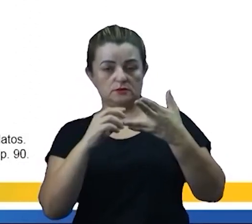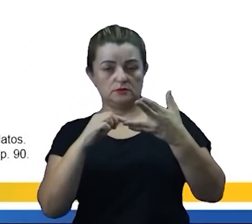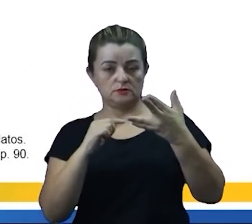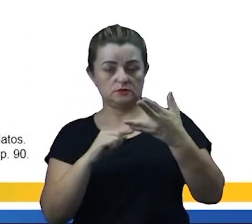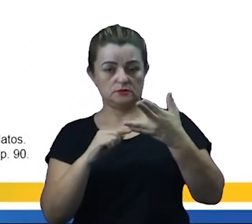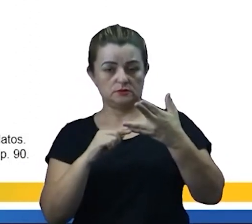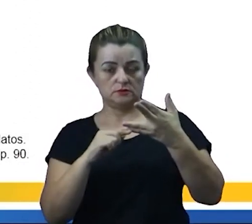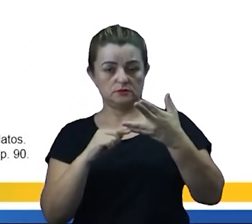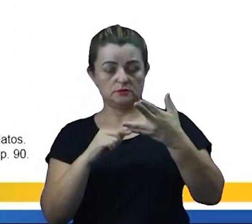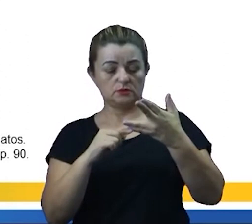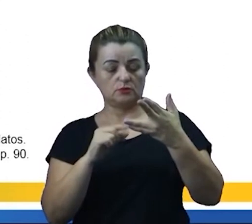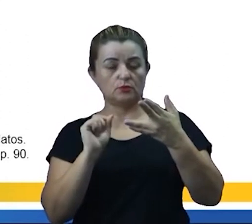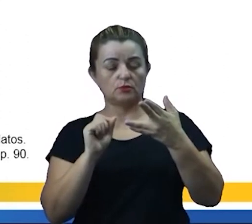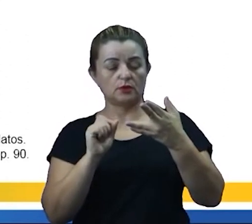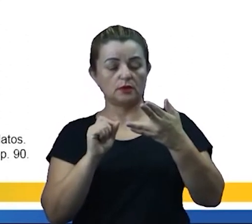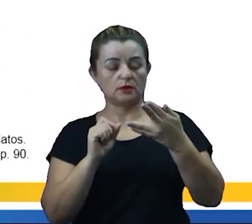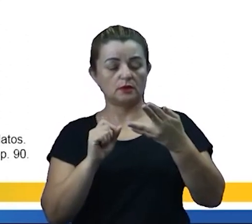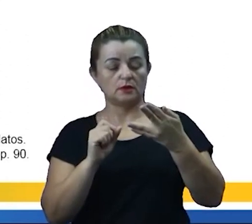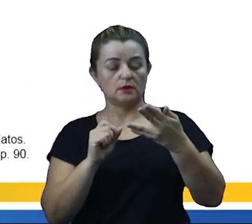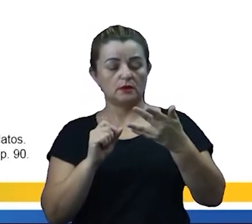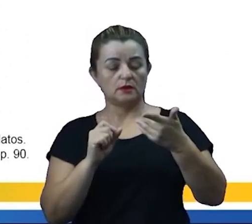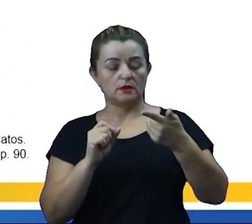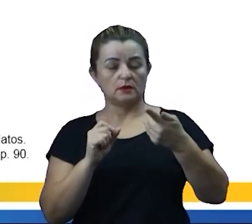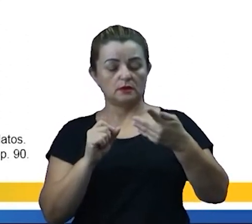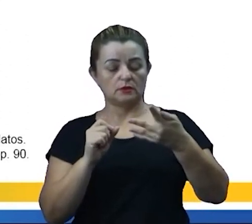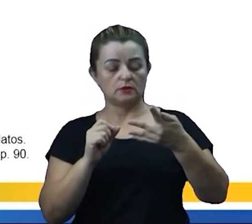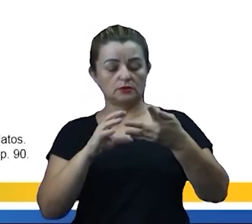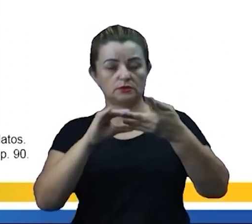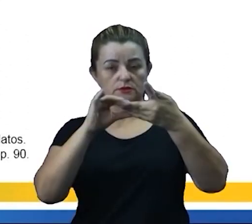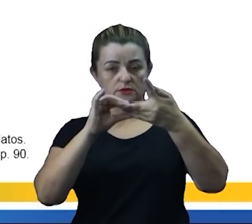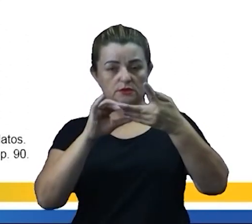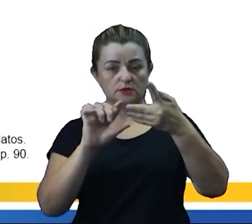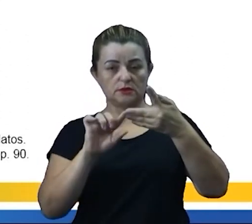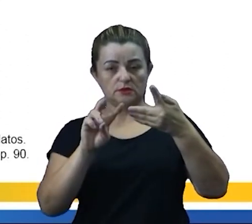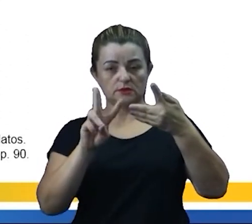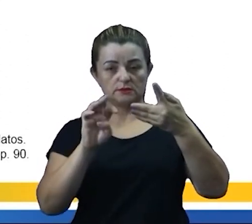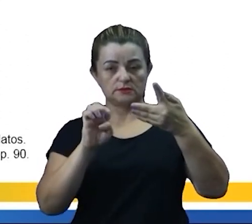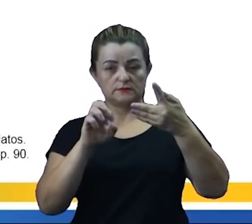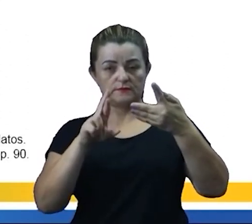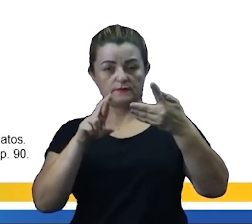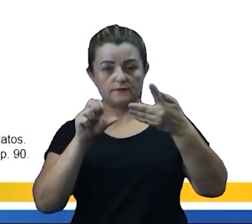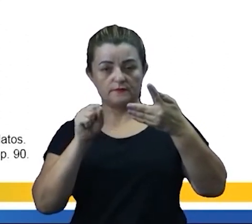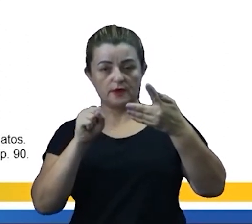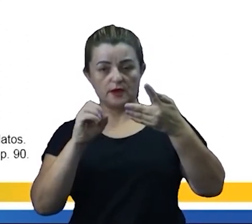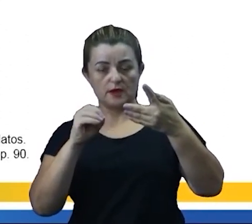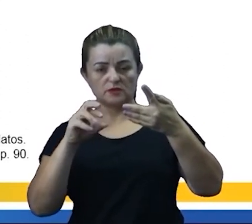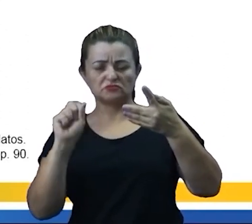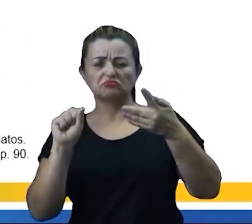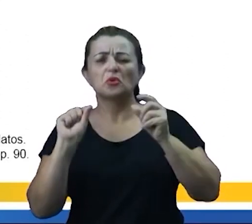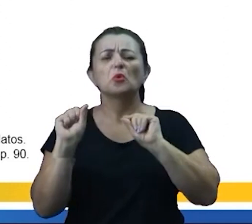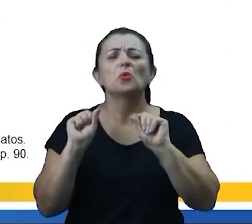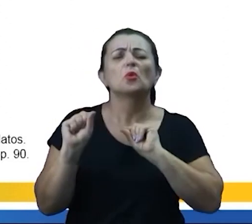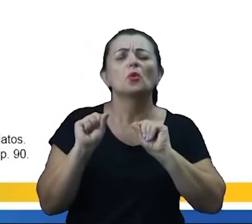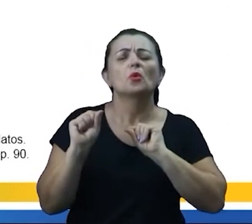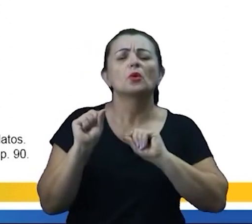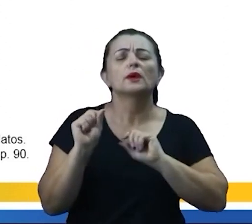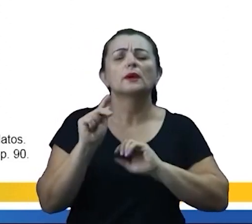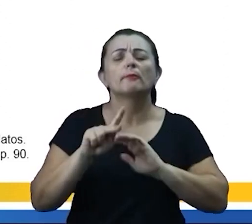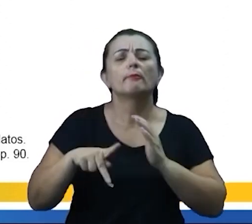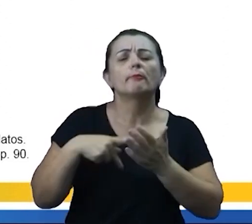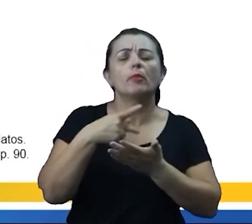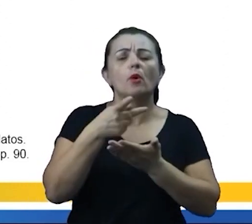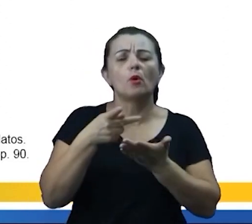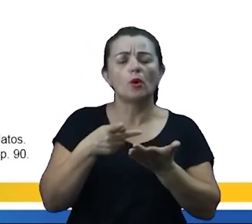estrofes com 3 versos. Então eu tenho tercetos. Que poema é esse, composto por 14 versos,